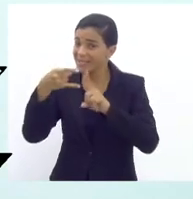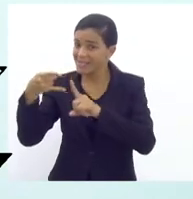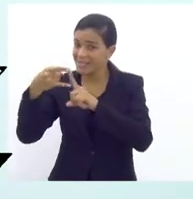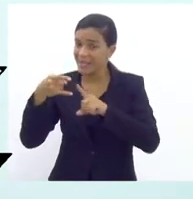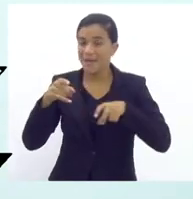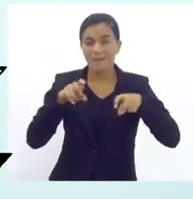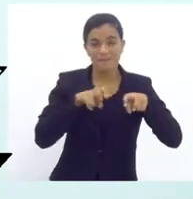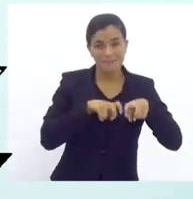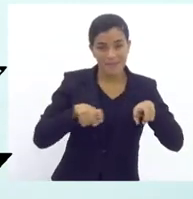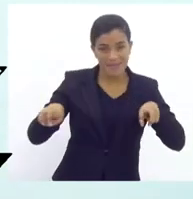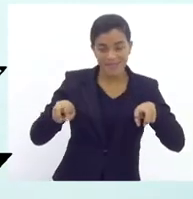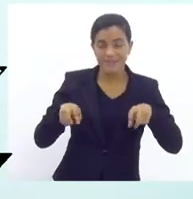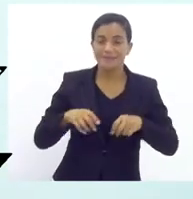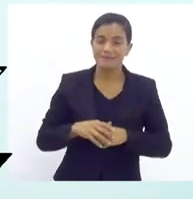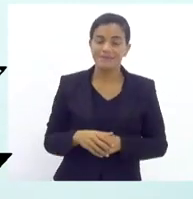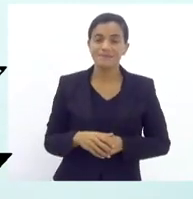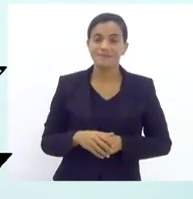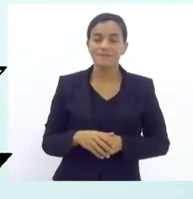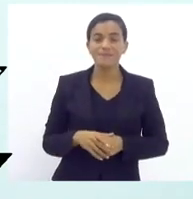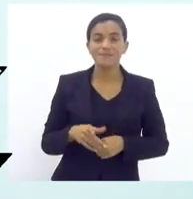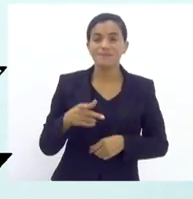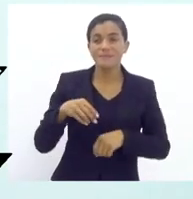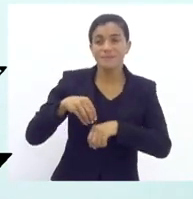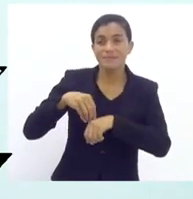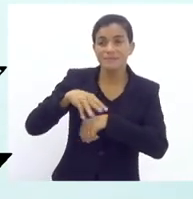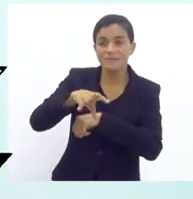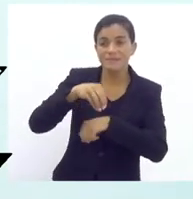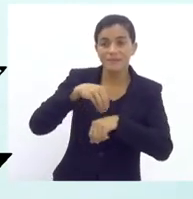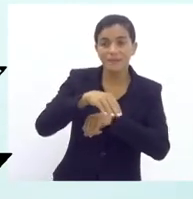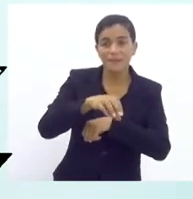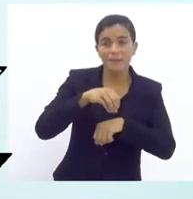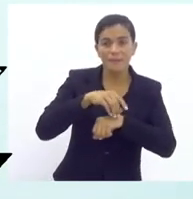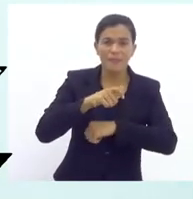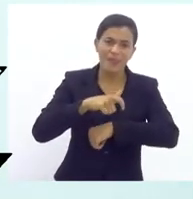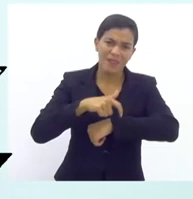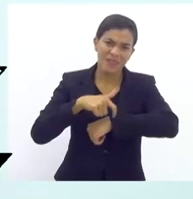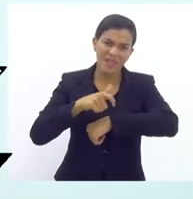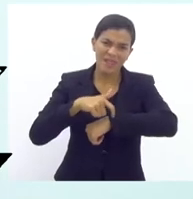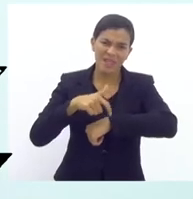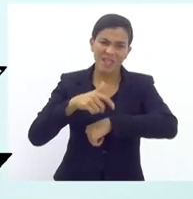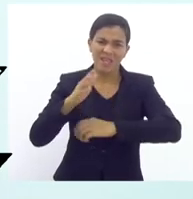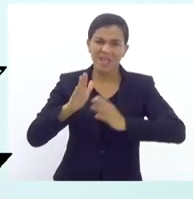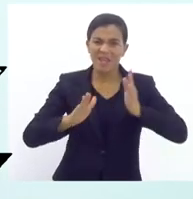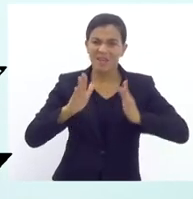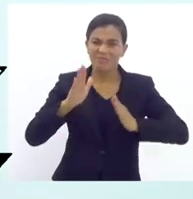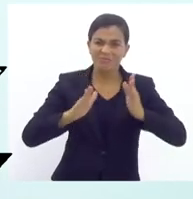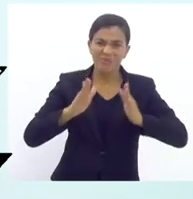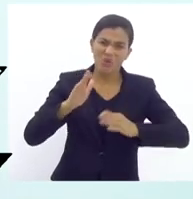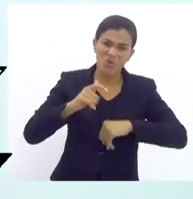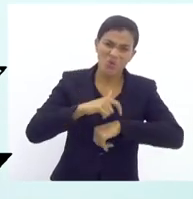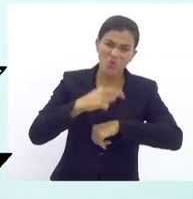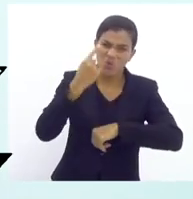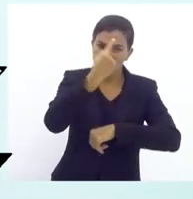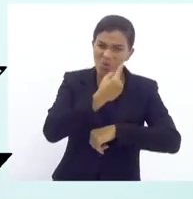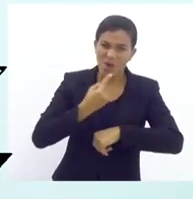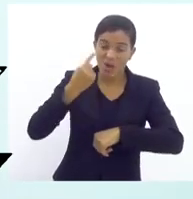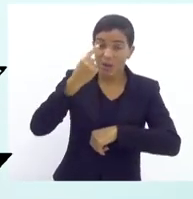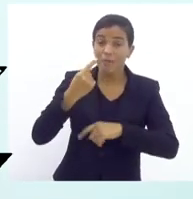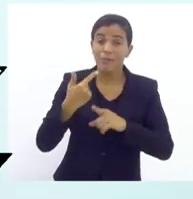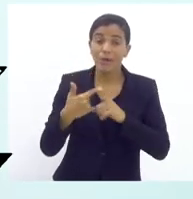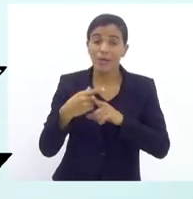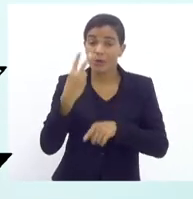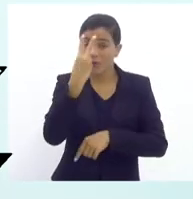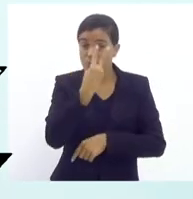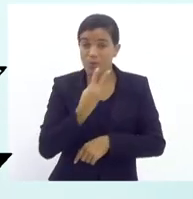mas anunciar também para vocês que daqui a pouco daqui a uma hora as duas horas